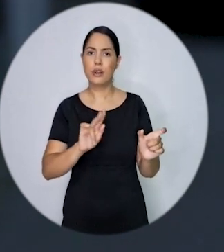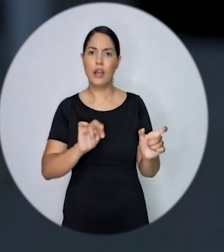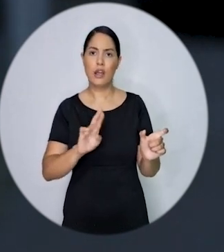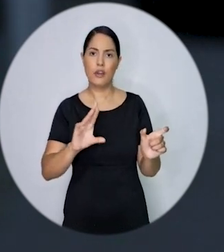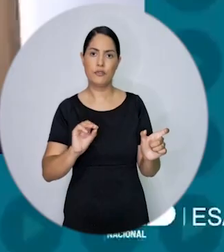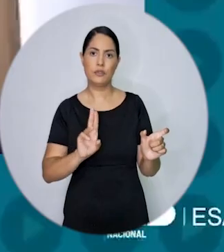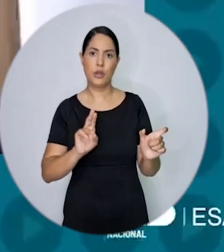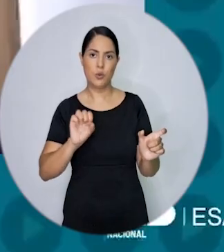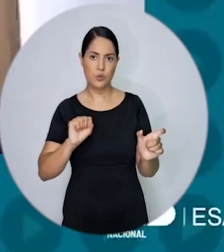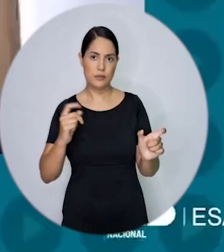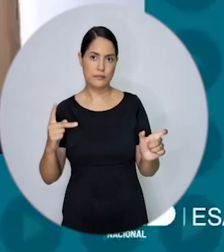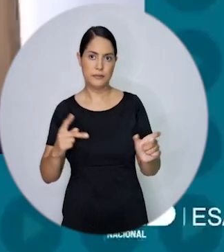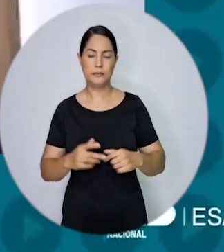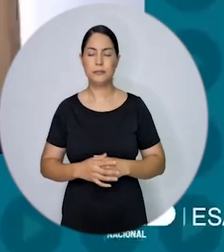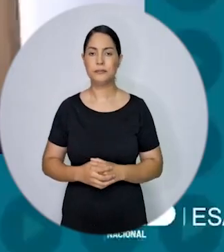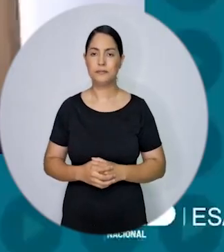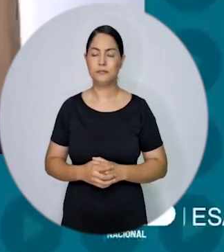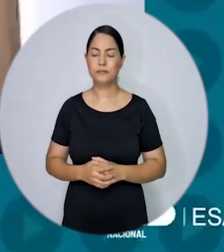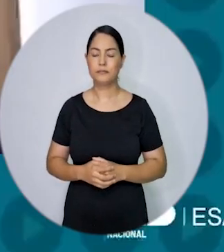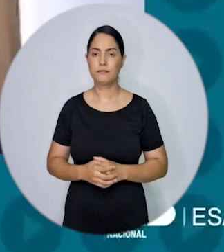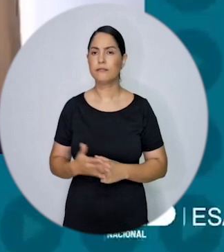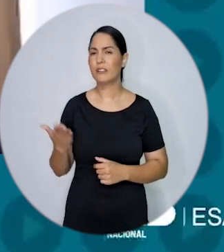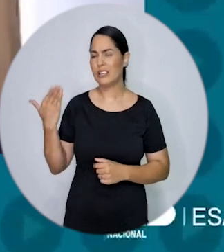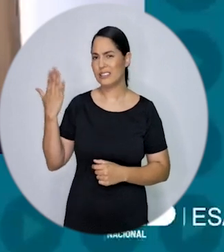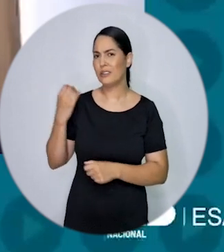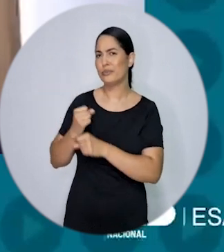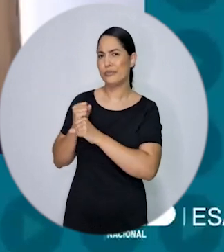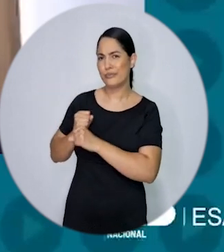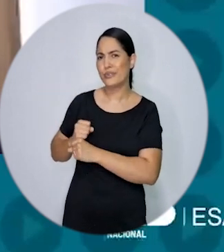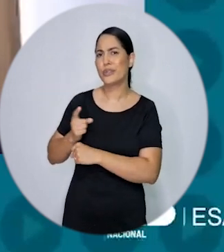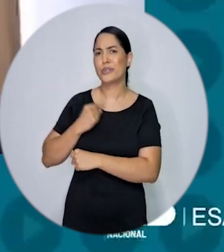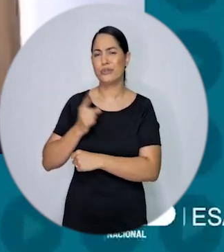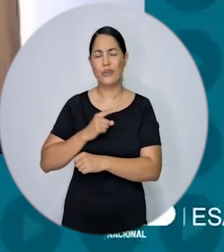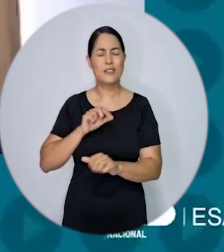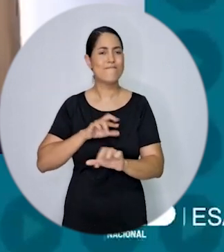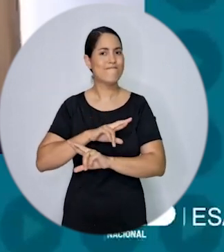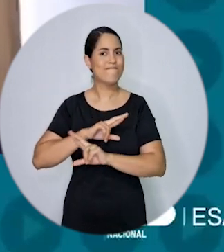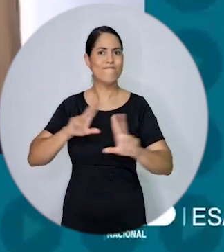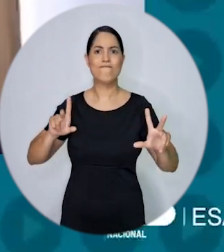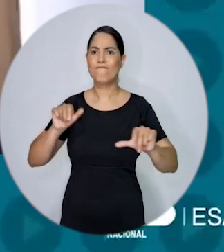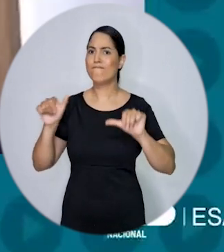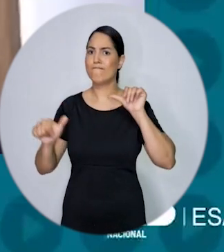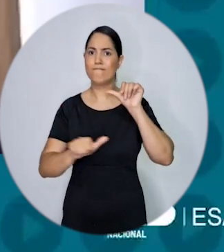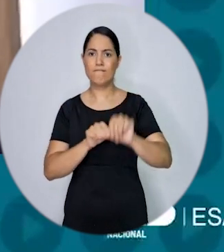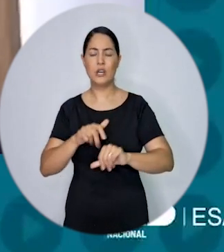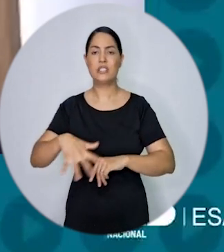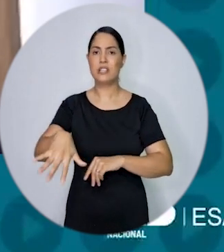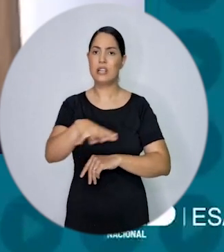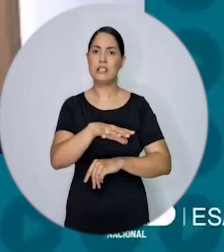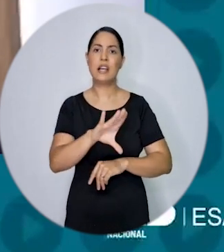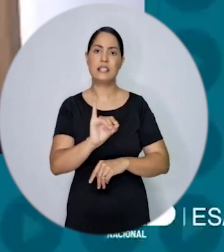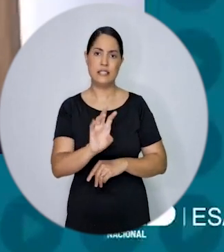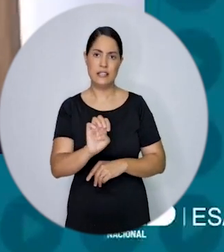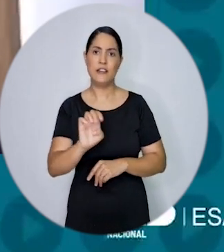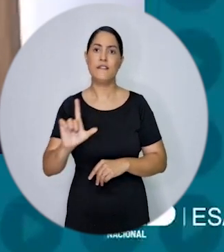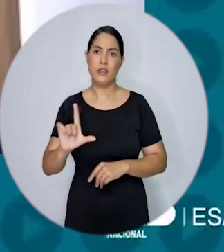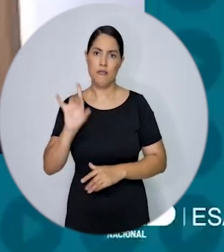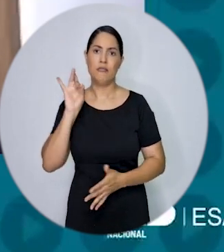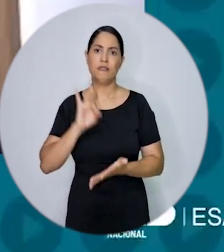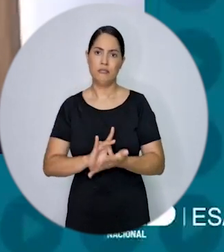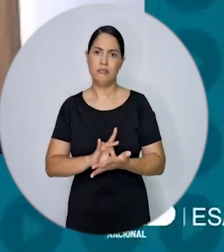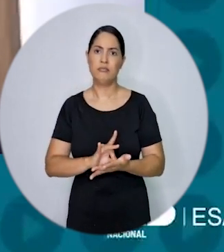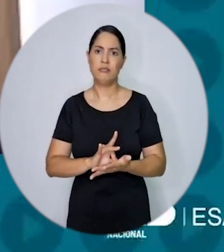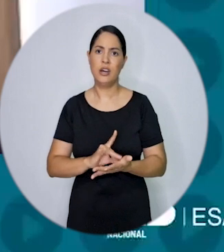Flávio Tartucci. Nos últimos anos, nós tivemos, sem dúvida alguma, transformações importantes no campo do direito civil